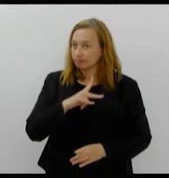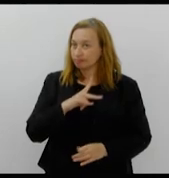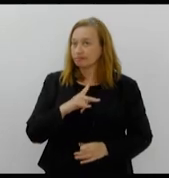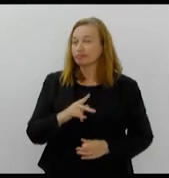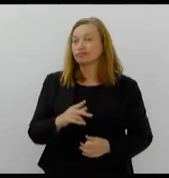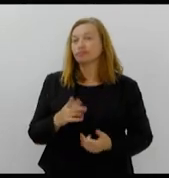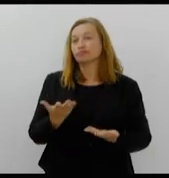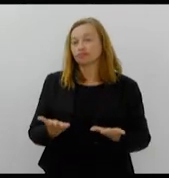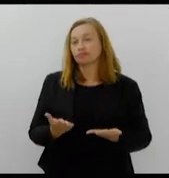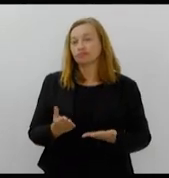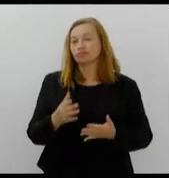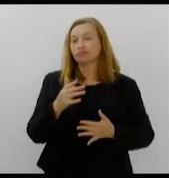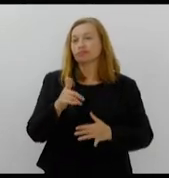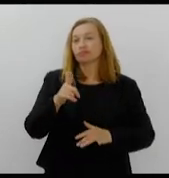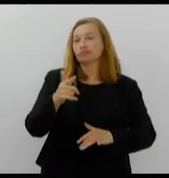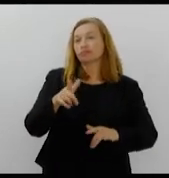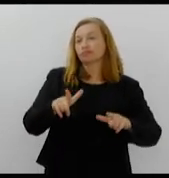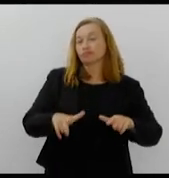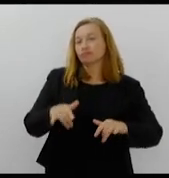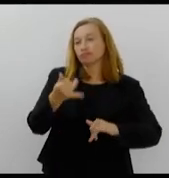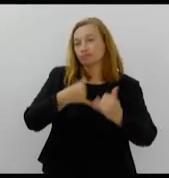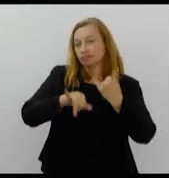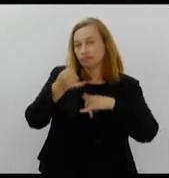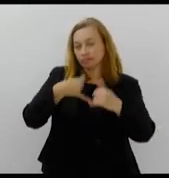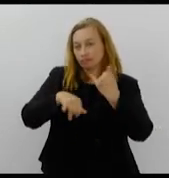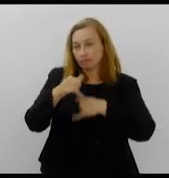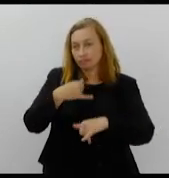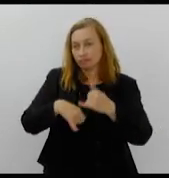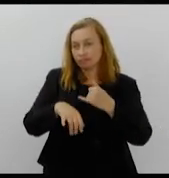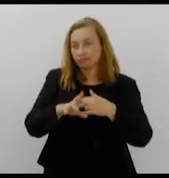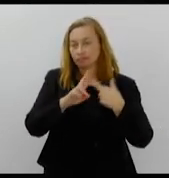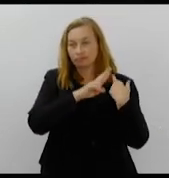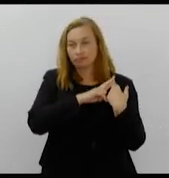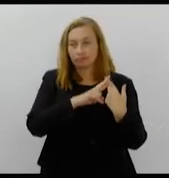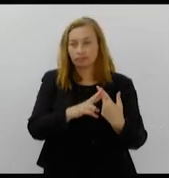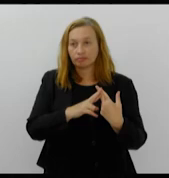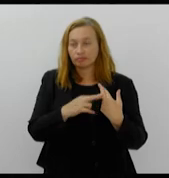foi o caso do laboratório, que de maneira irresponsável